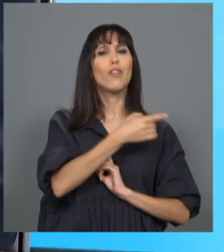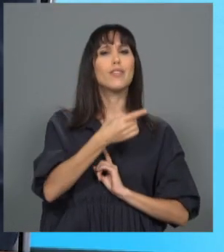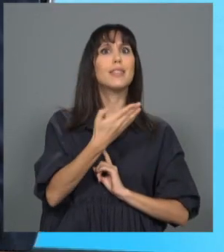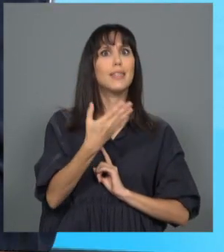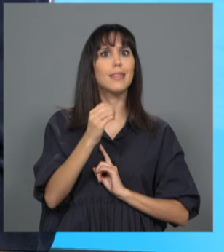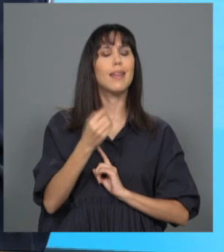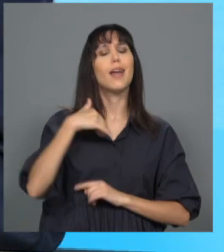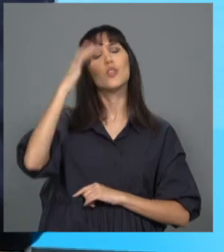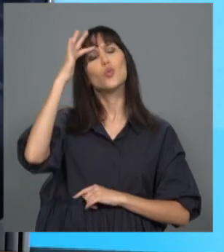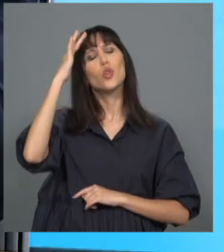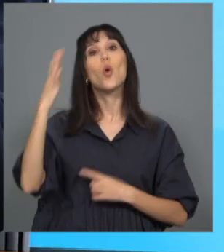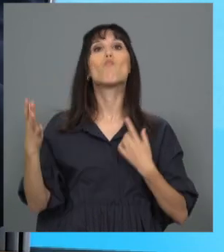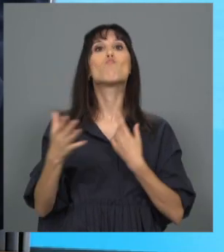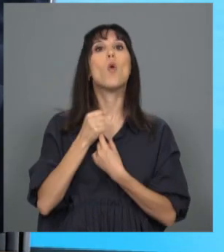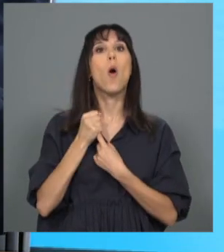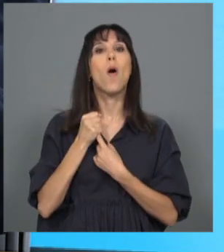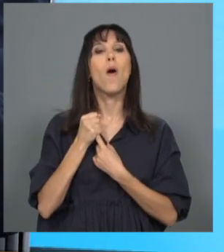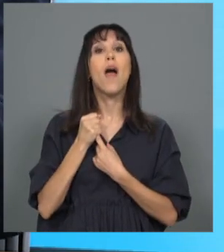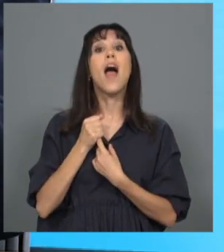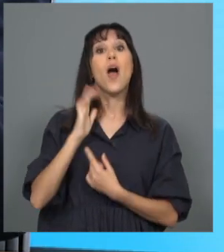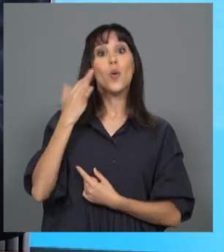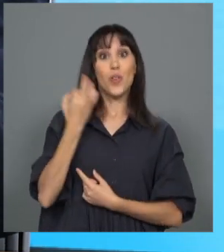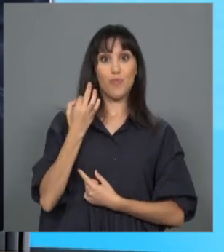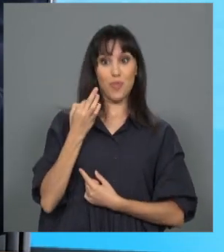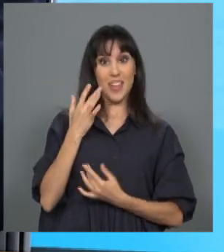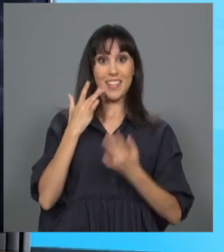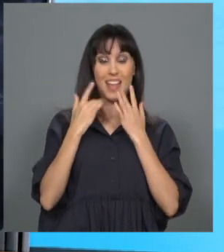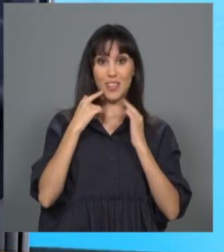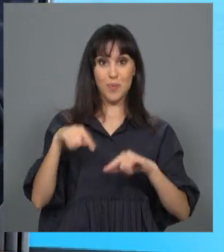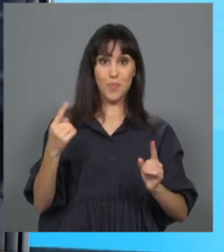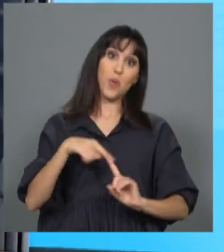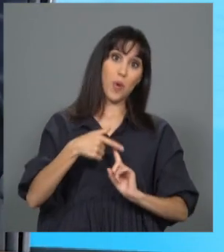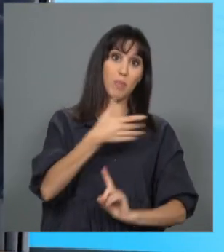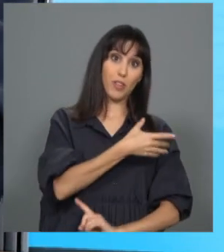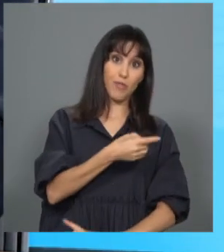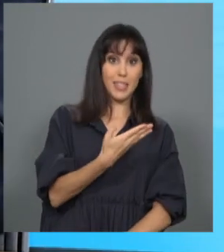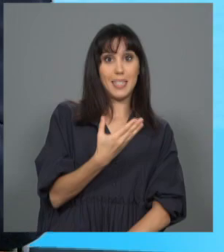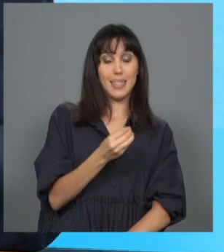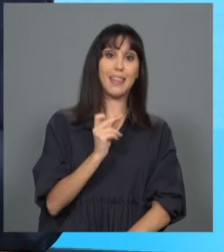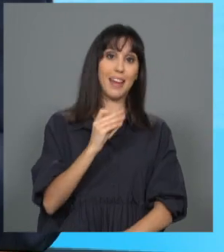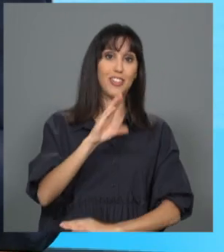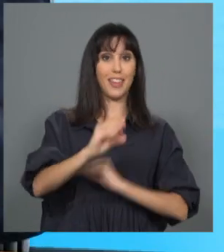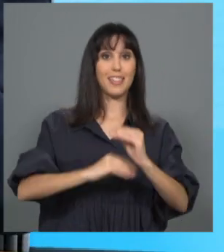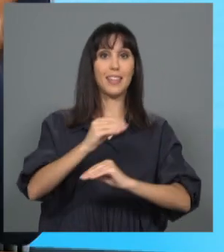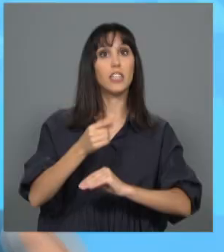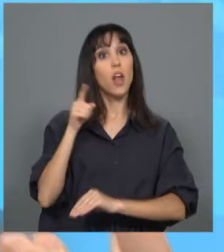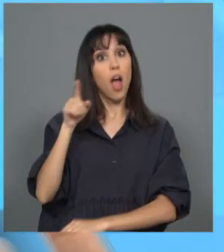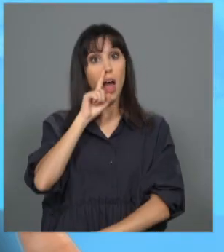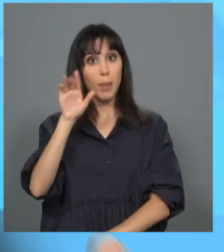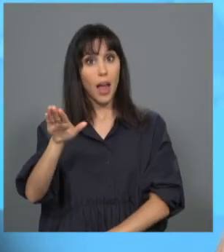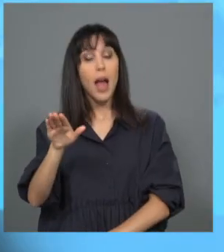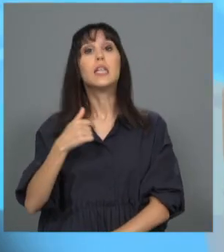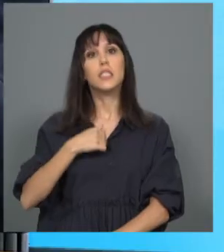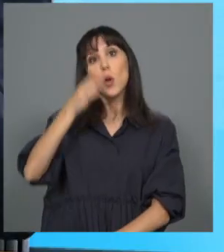1970, quando estava em cena a representação, em 1970, desde então anos. Padre Armindo estava na Alemanha. Eu estava na Alemanha a aprender